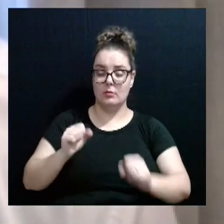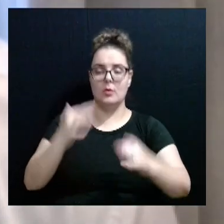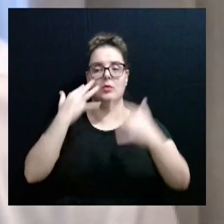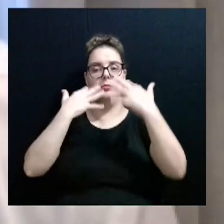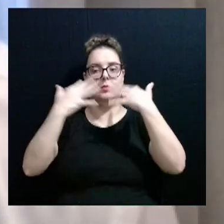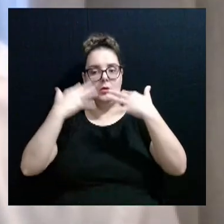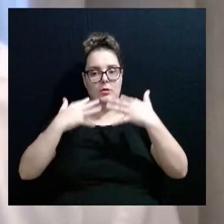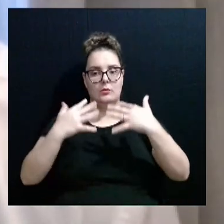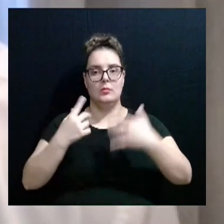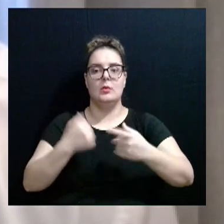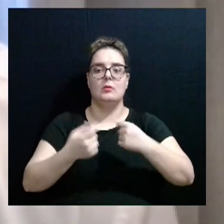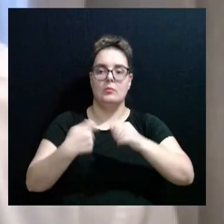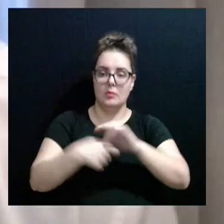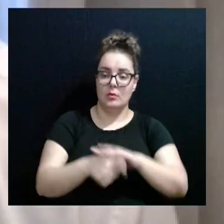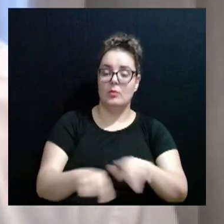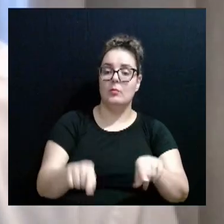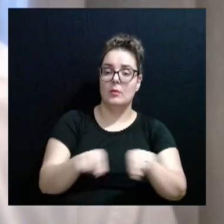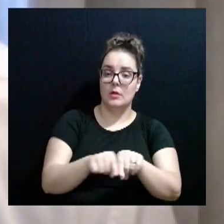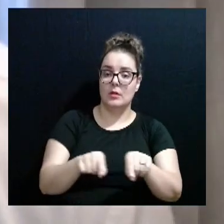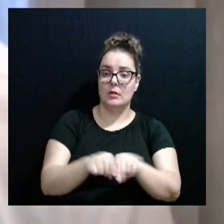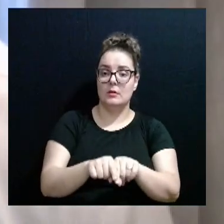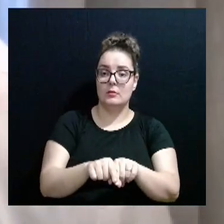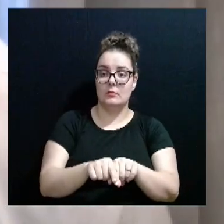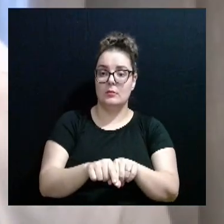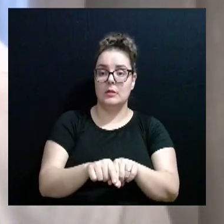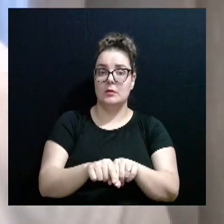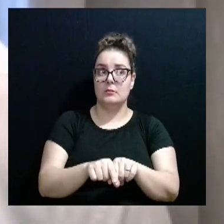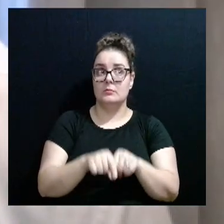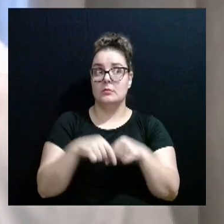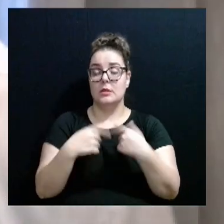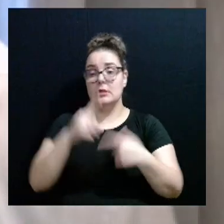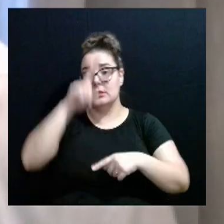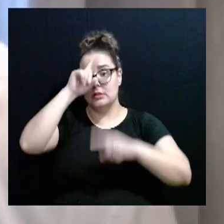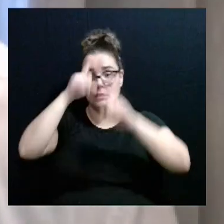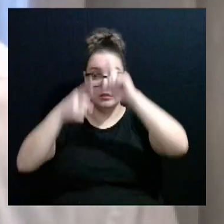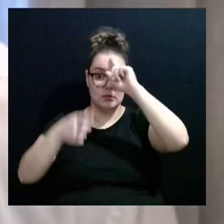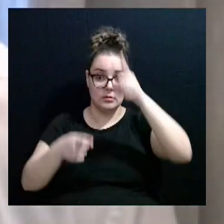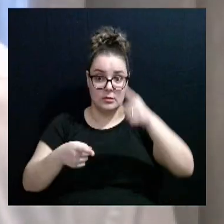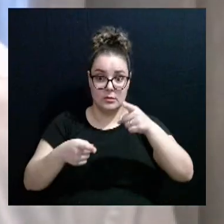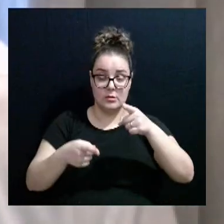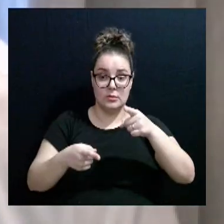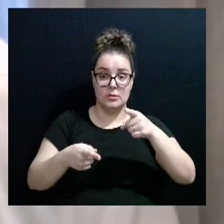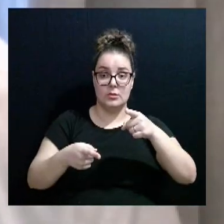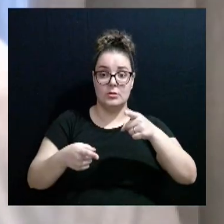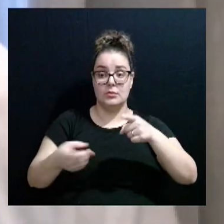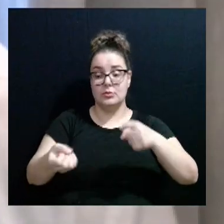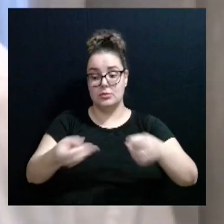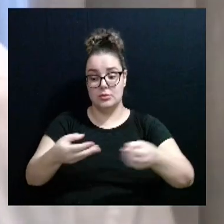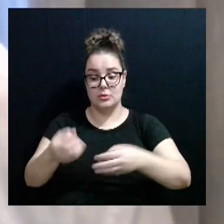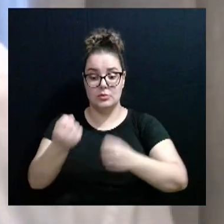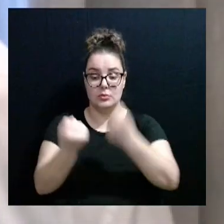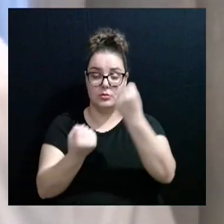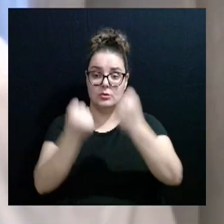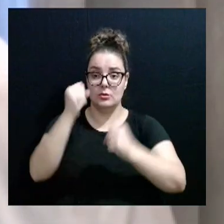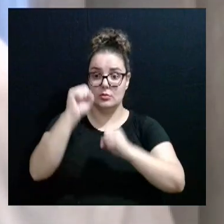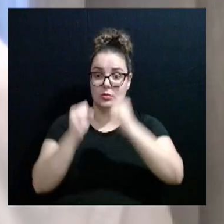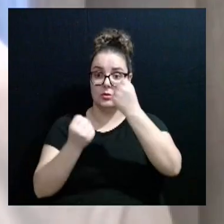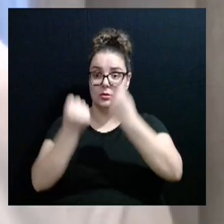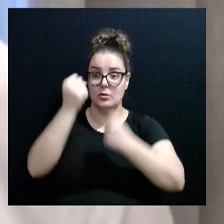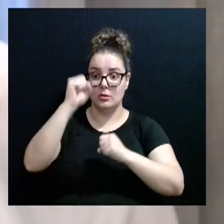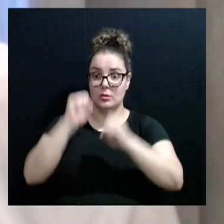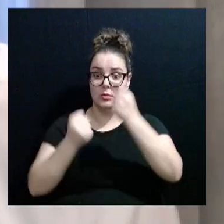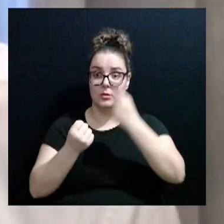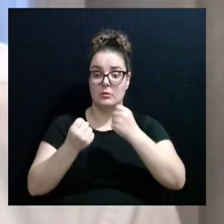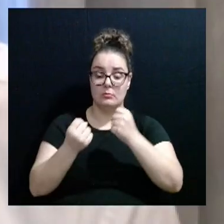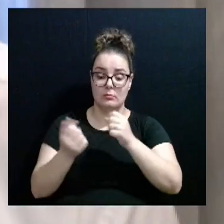ou pode desengatilhar decisões de investimento de atuais fabricantes para ampliar a produção, o que talvez